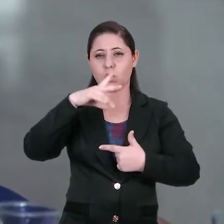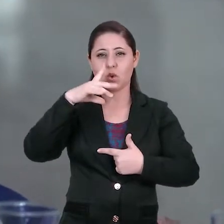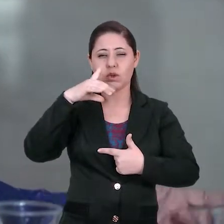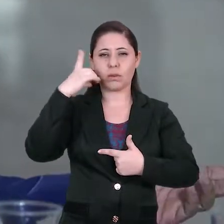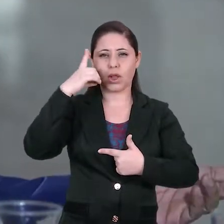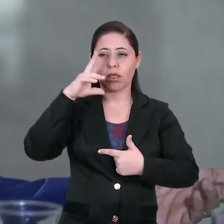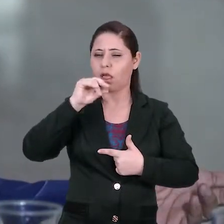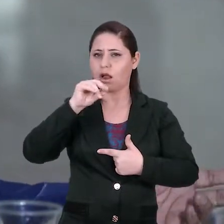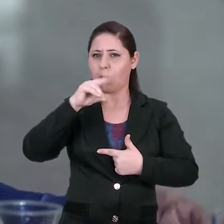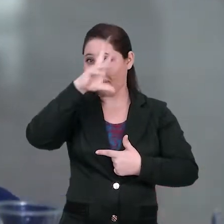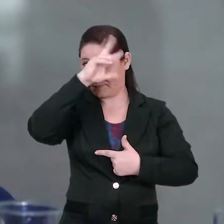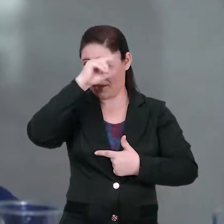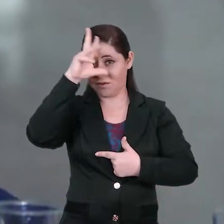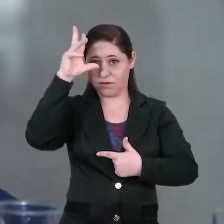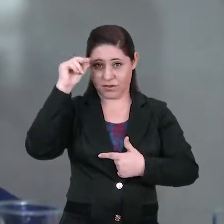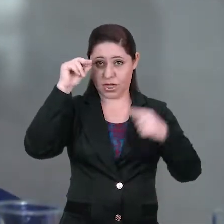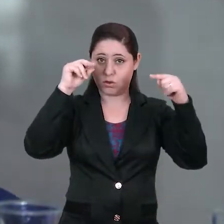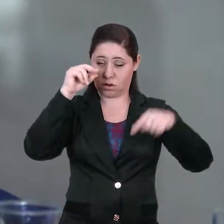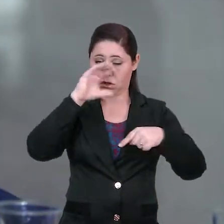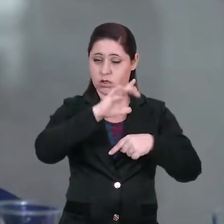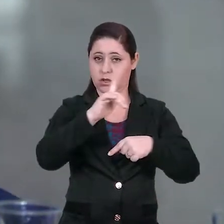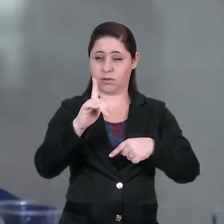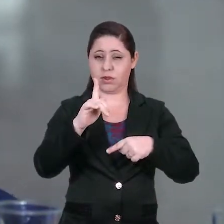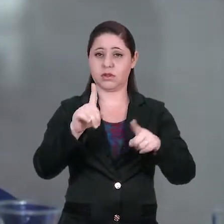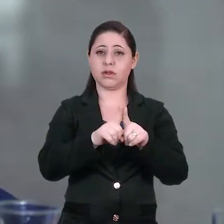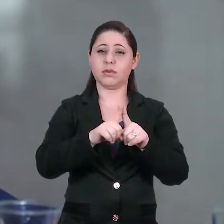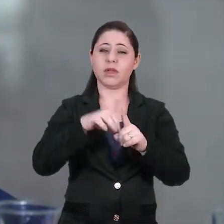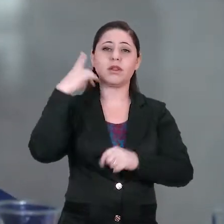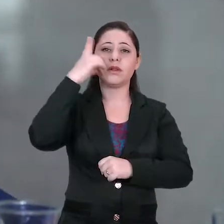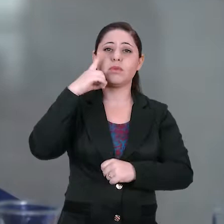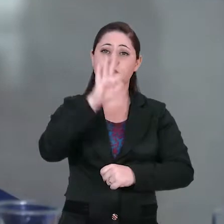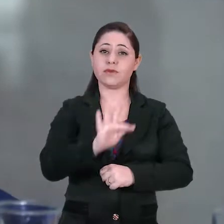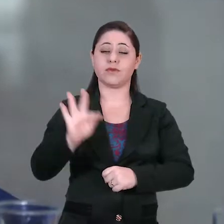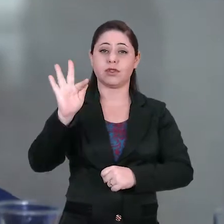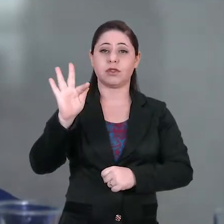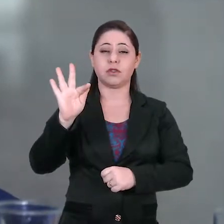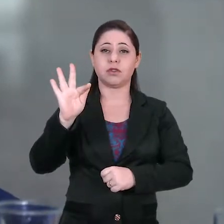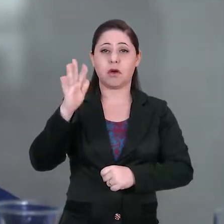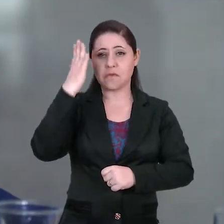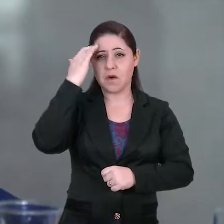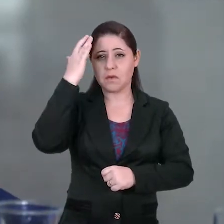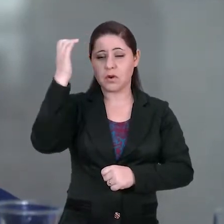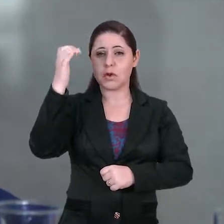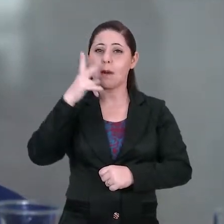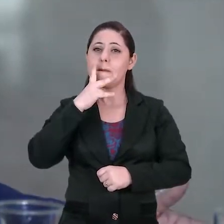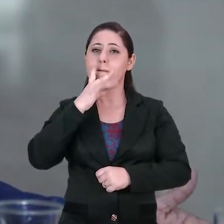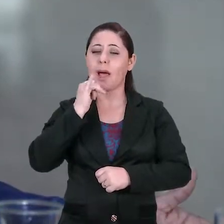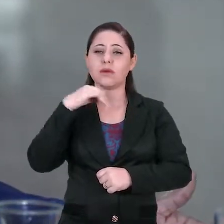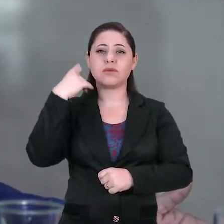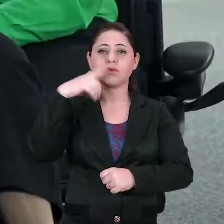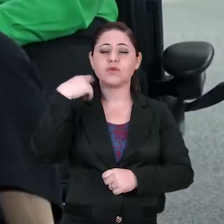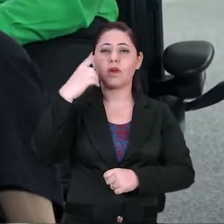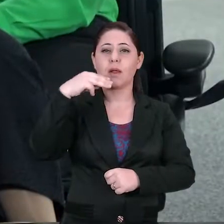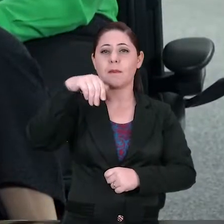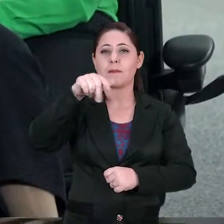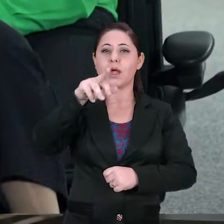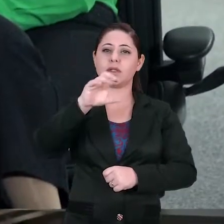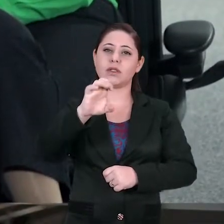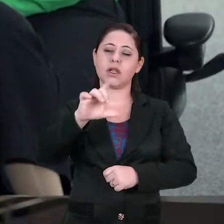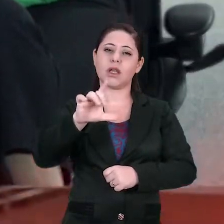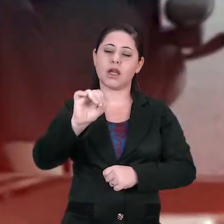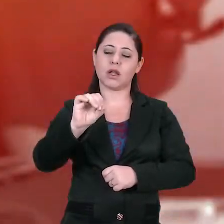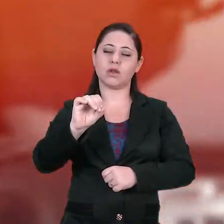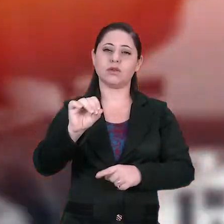deputado. Foi prefeito, foi prefeito de Campo Foi Grande. Deputado federal, uma grande figura, pai do advogado Marcelo Barbosa Martins. Foi uma